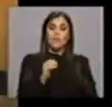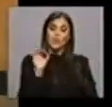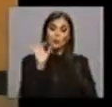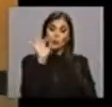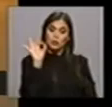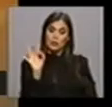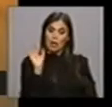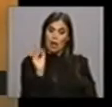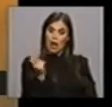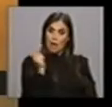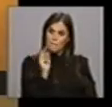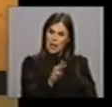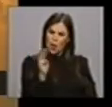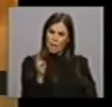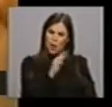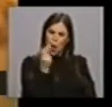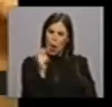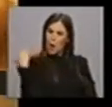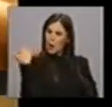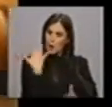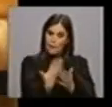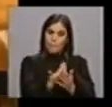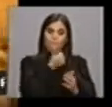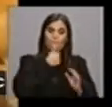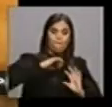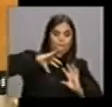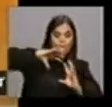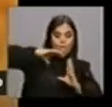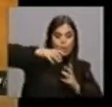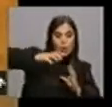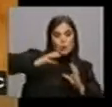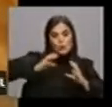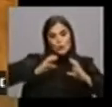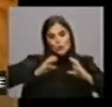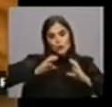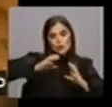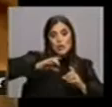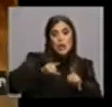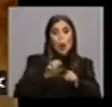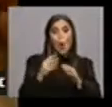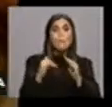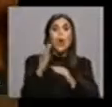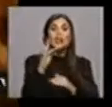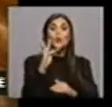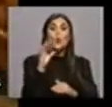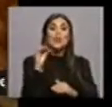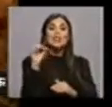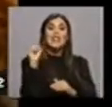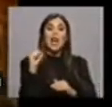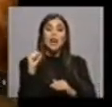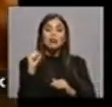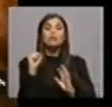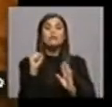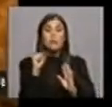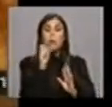dos últimos milhares de anos, Marte teve inclinações iguais ou superiores a 40 graus. 40 graus. E isso